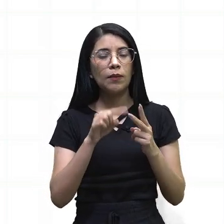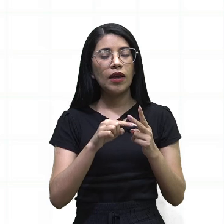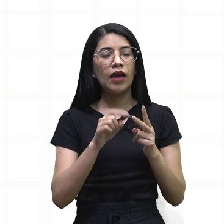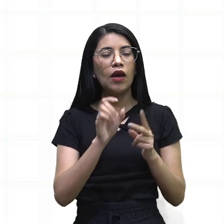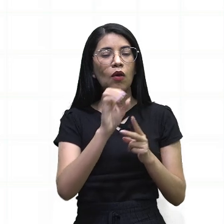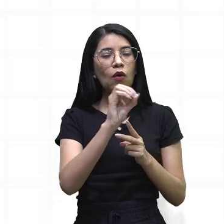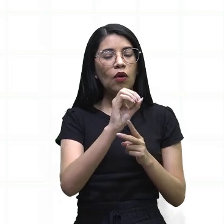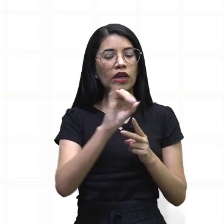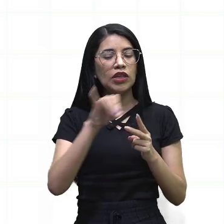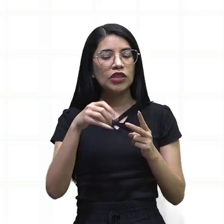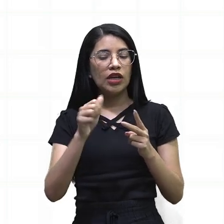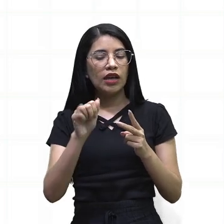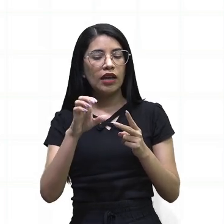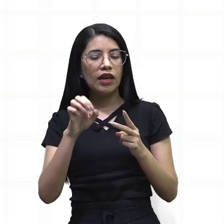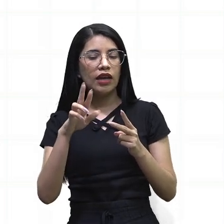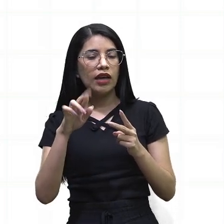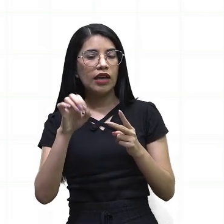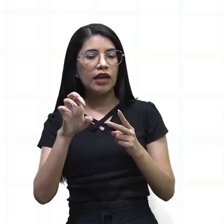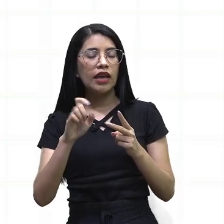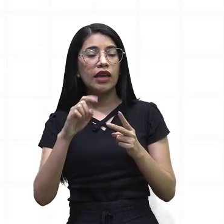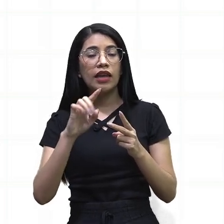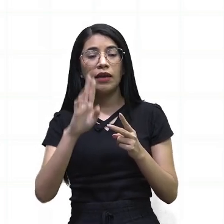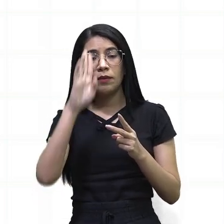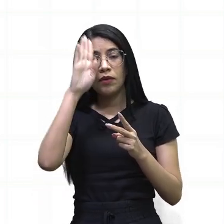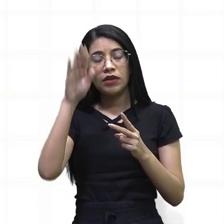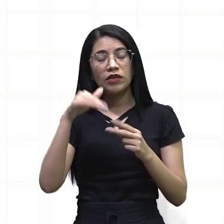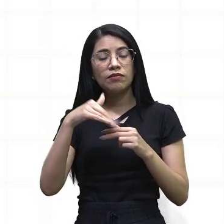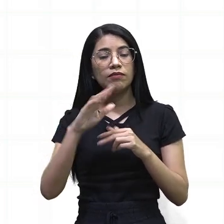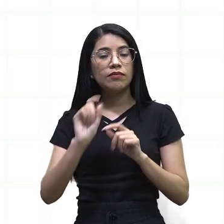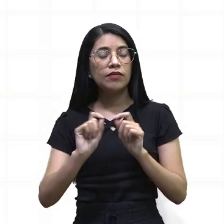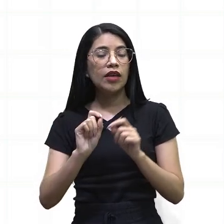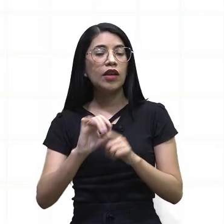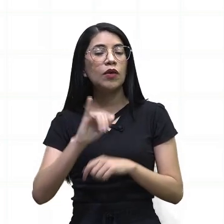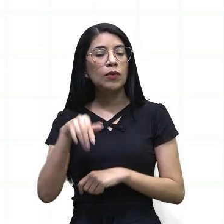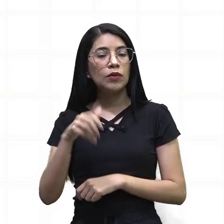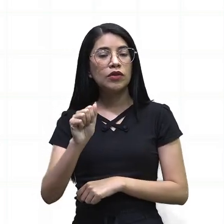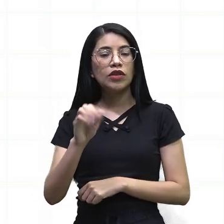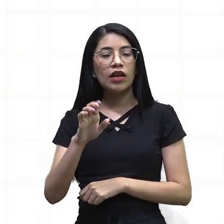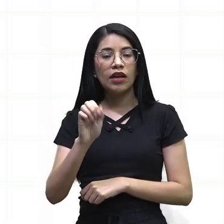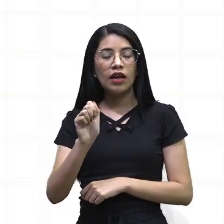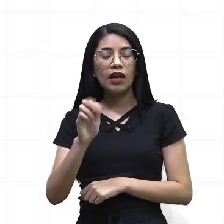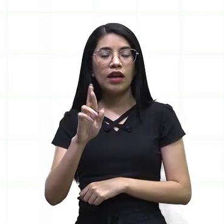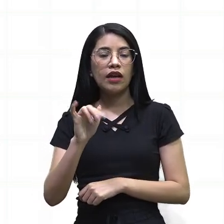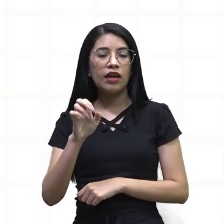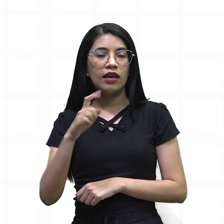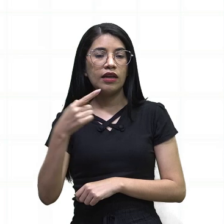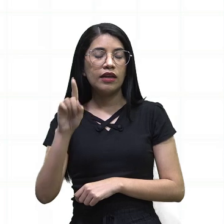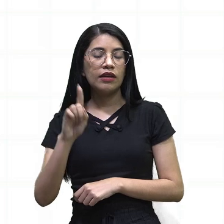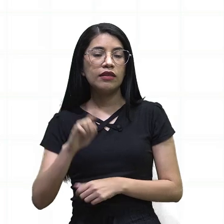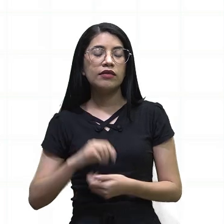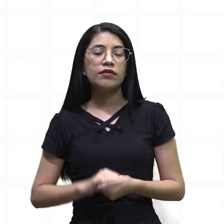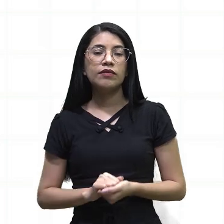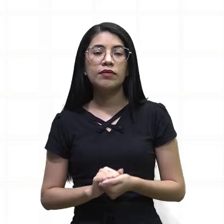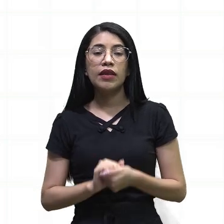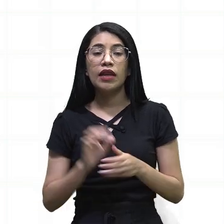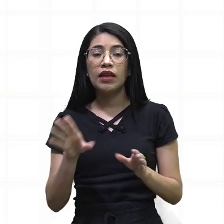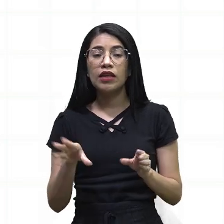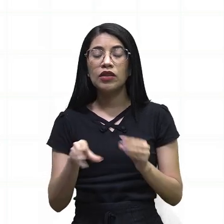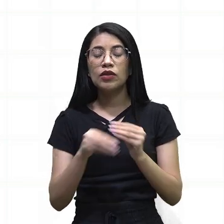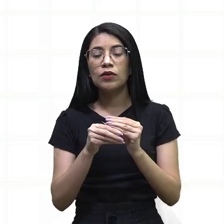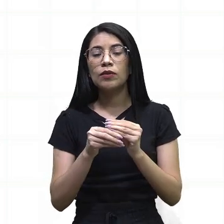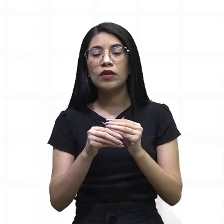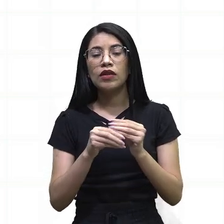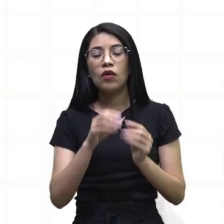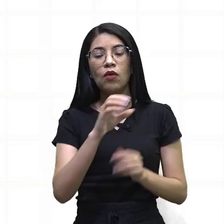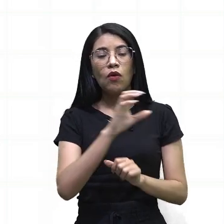Jacaré. Então, o núcleo do meu sujeito, perceba que o meu sujeito ele é formado por quem? O e a palavra jacaré.